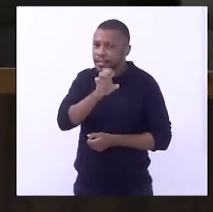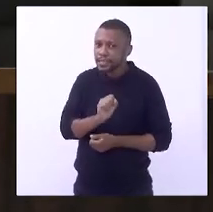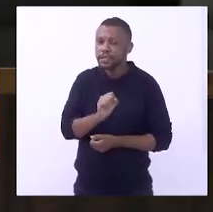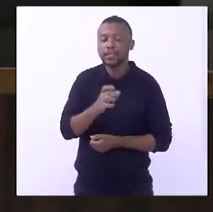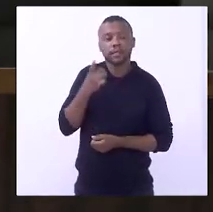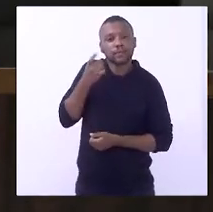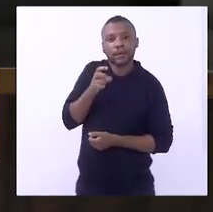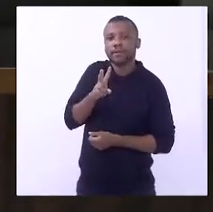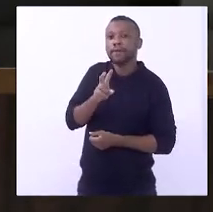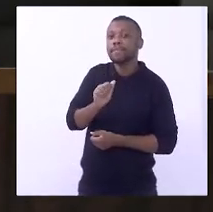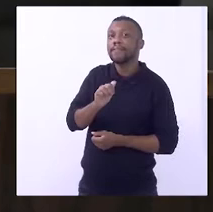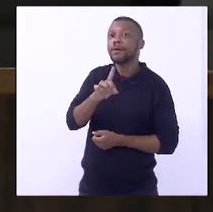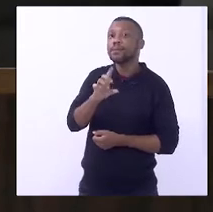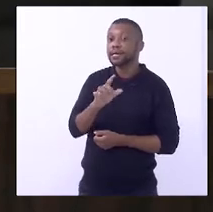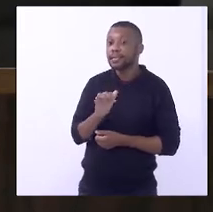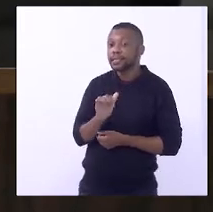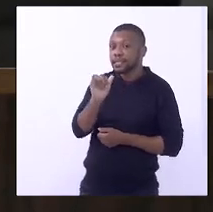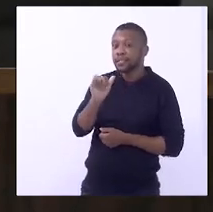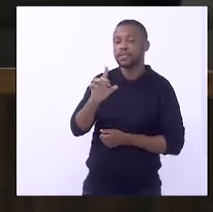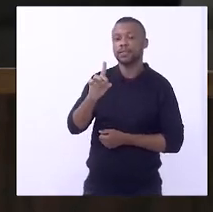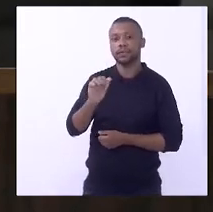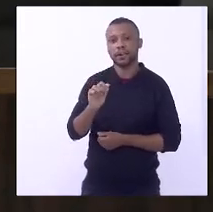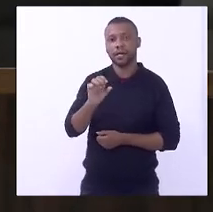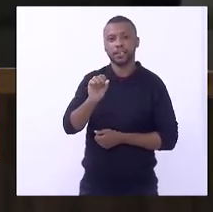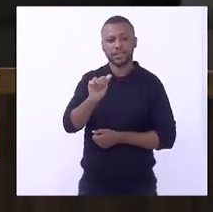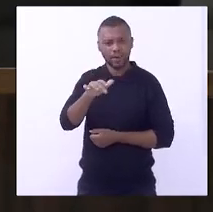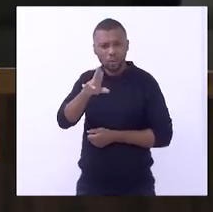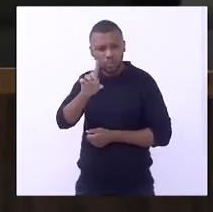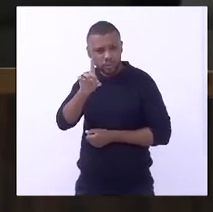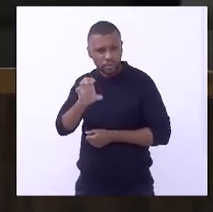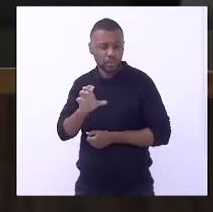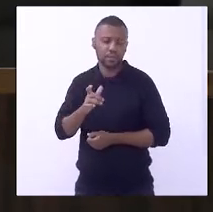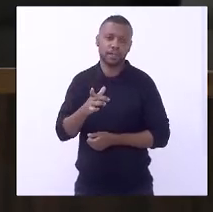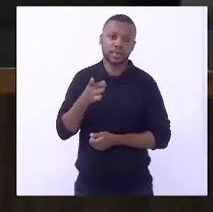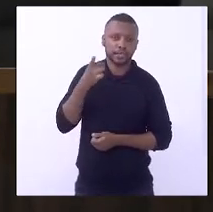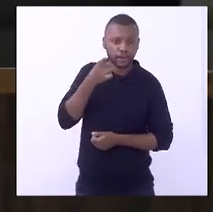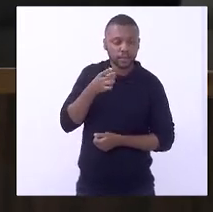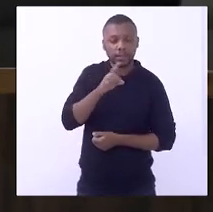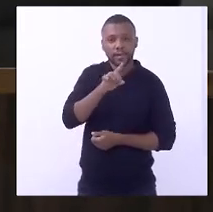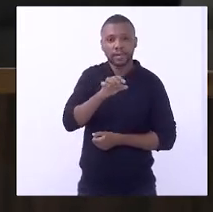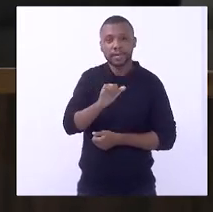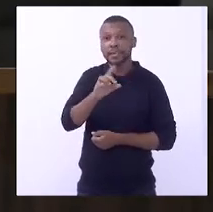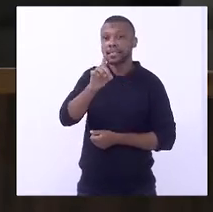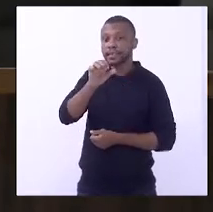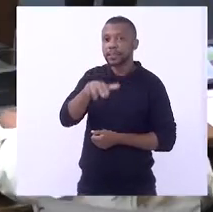deputado Valdeci da Saúde e deputada Zeidan.